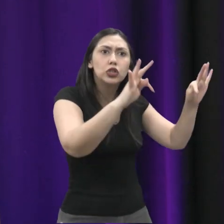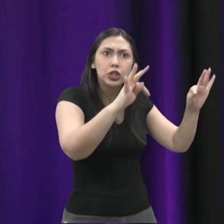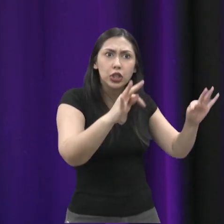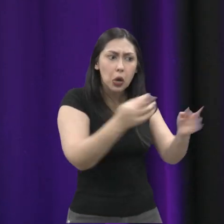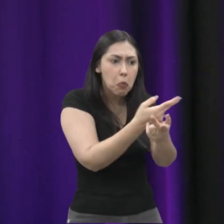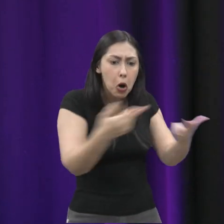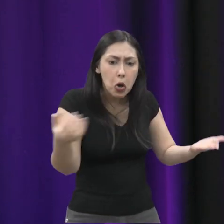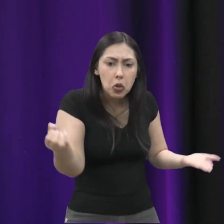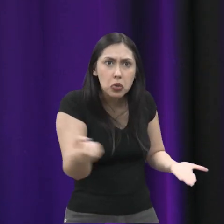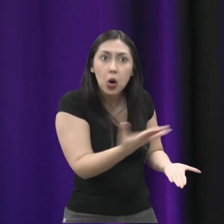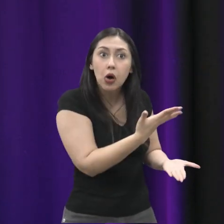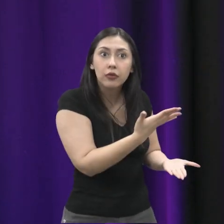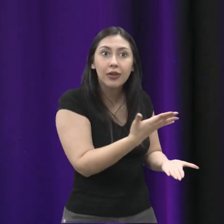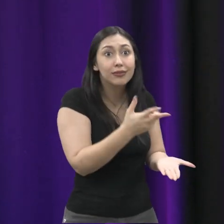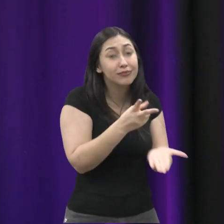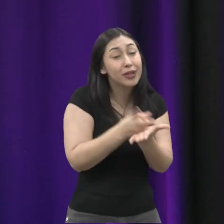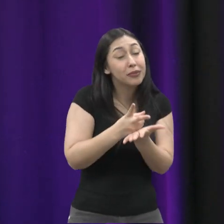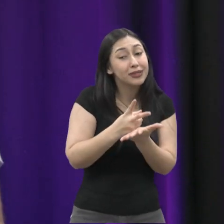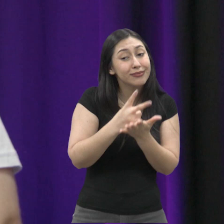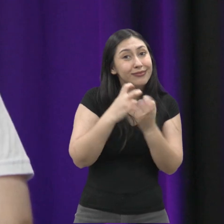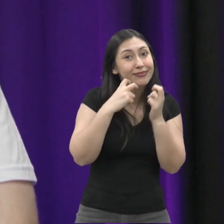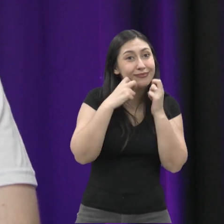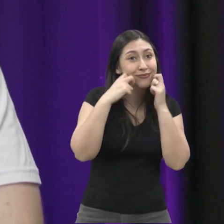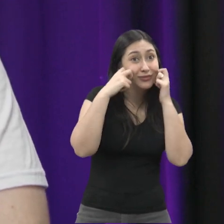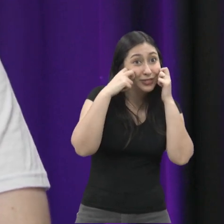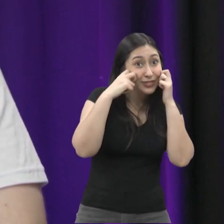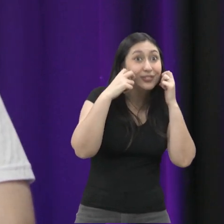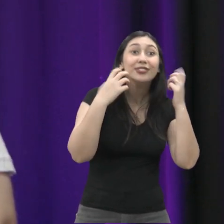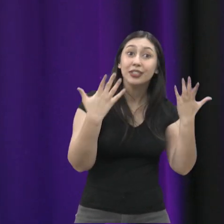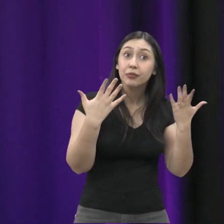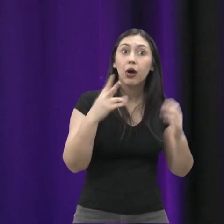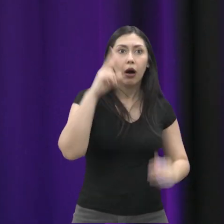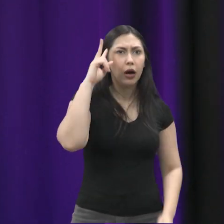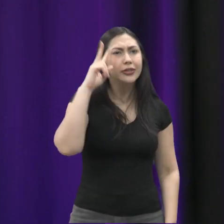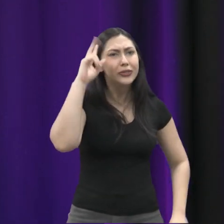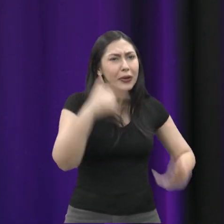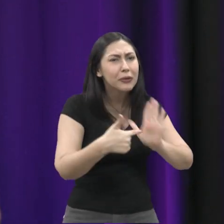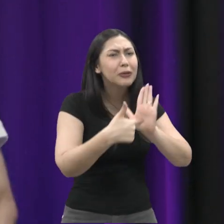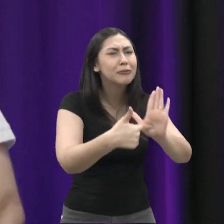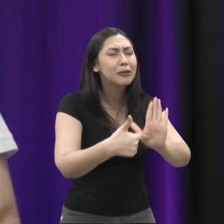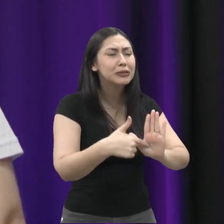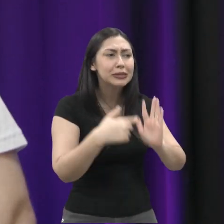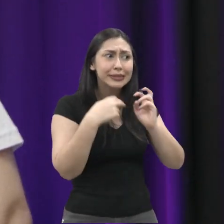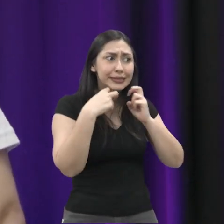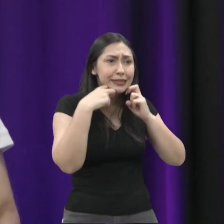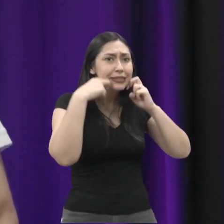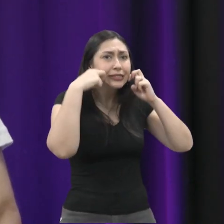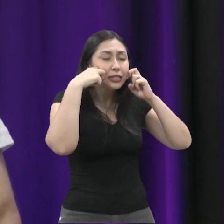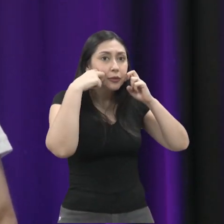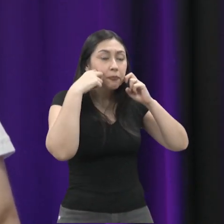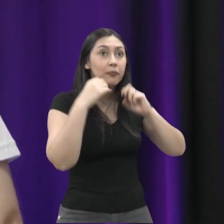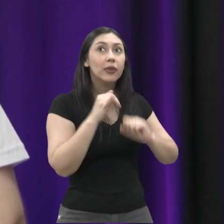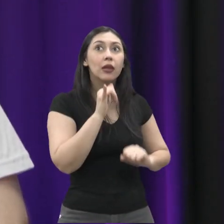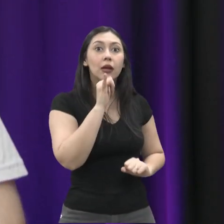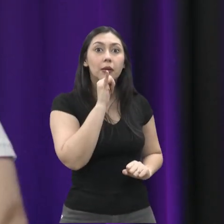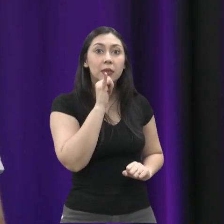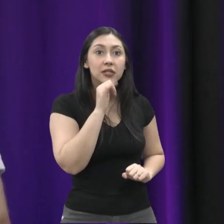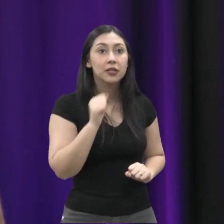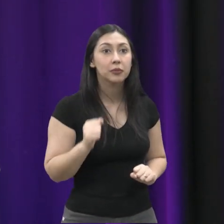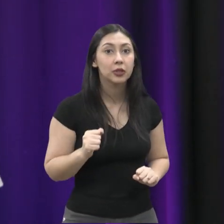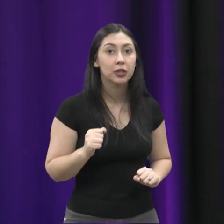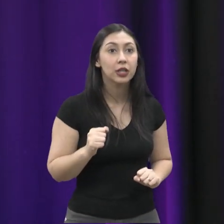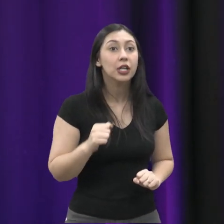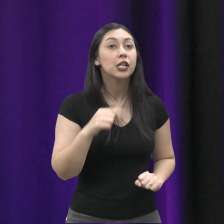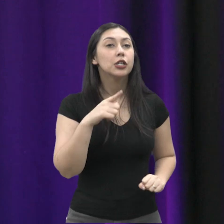de coisas modernas, de ser um cara tímido. Então, vários relatos falam que ele era um cara muito tímido. Ele trouxe, por exemplo,